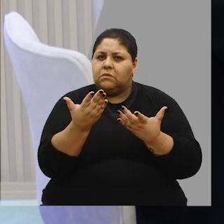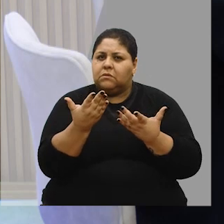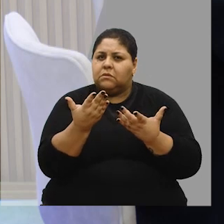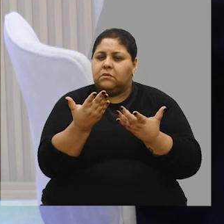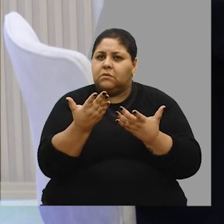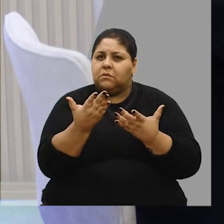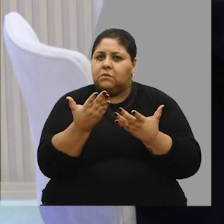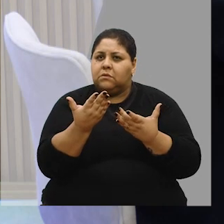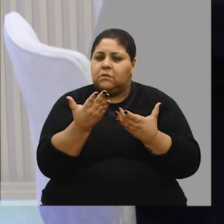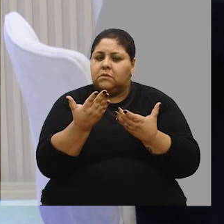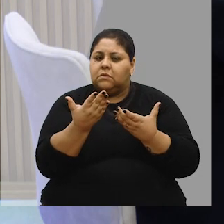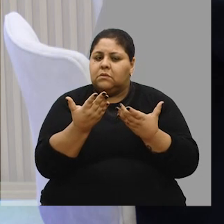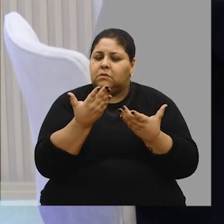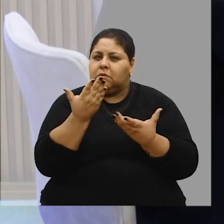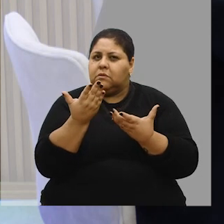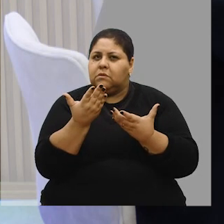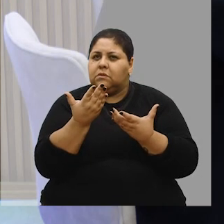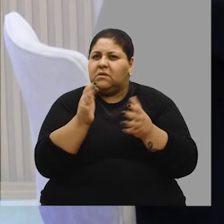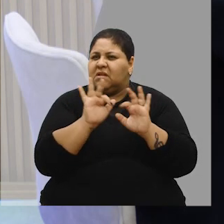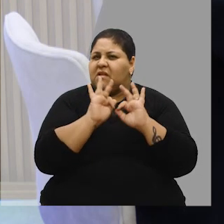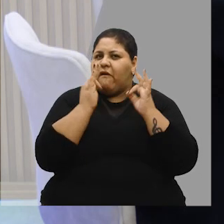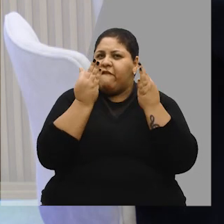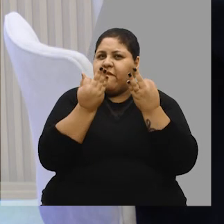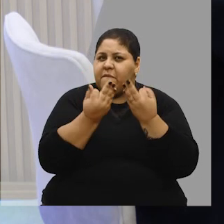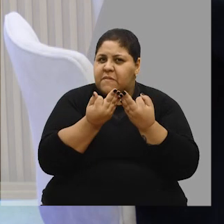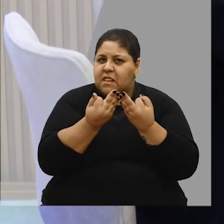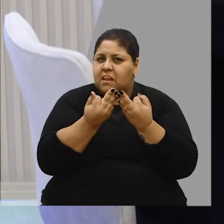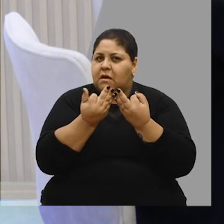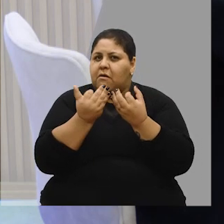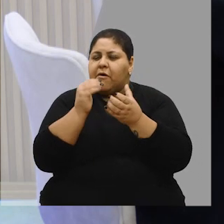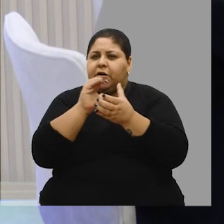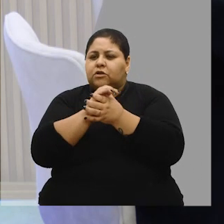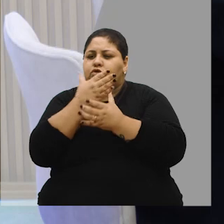auxiliar da família, auxiliar do casal.